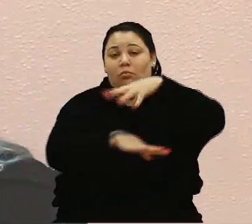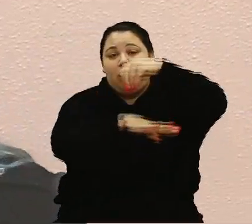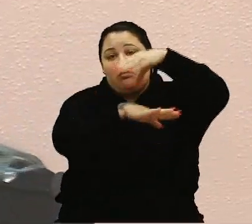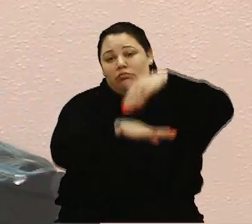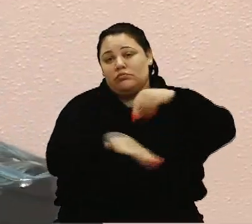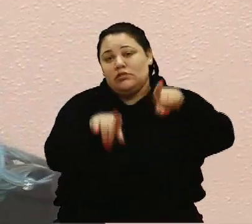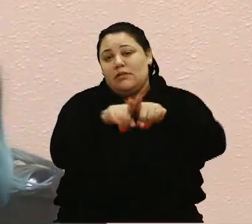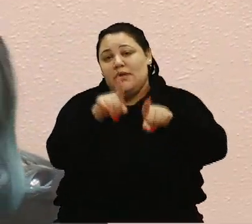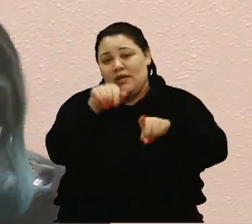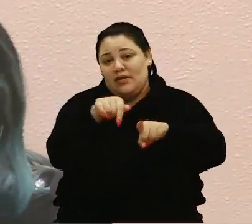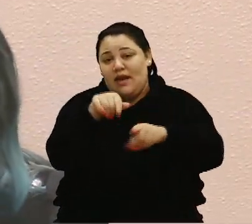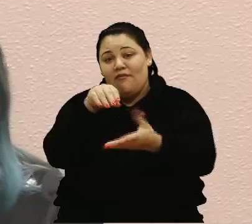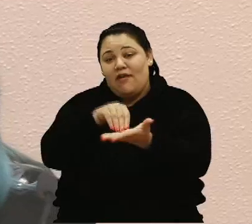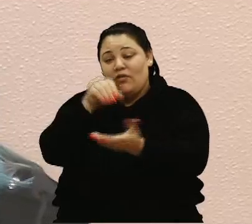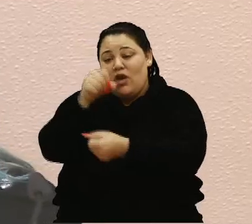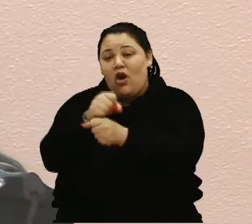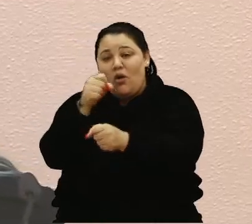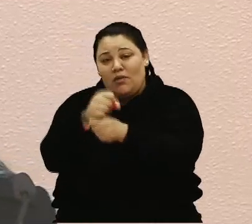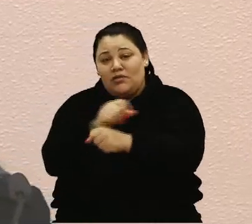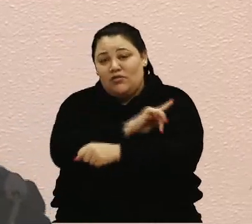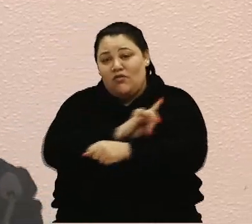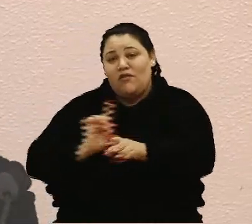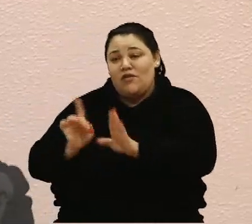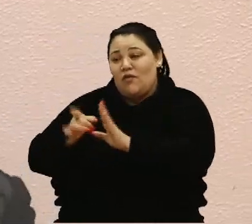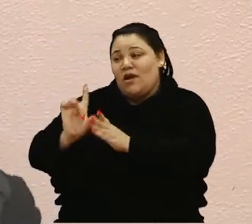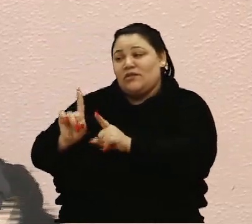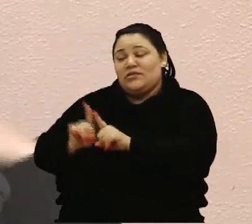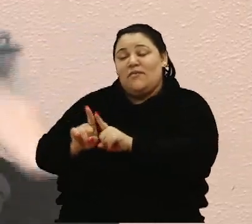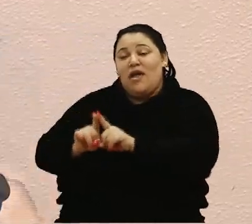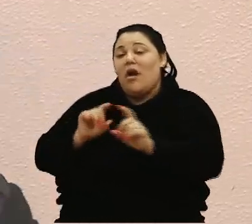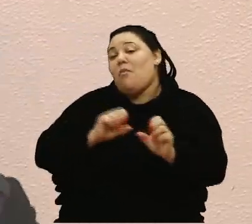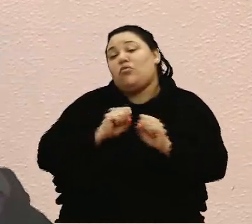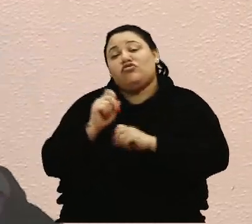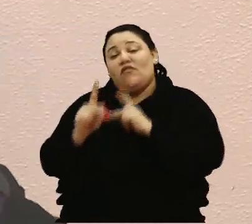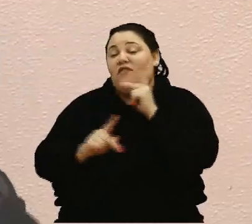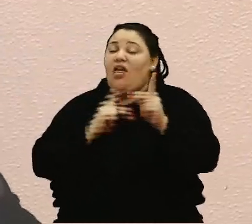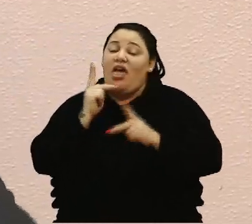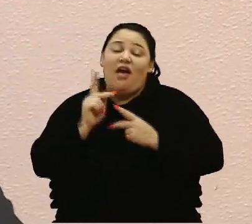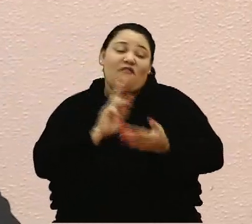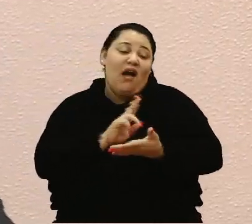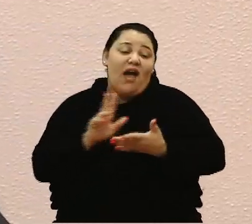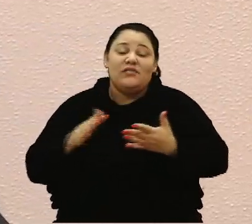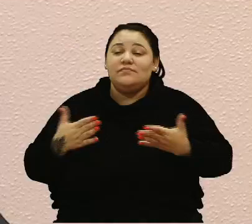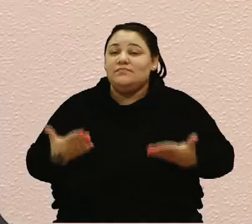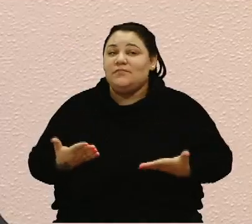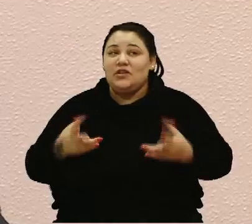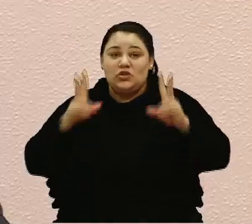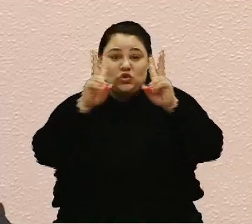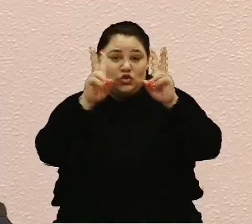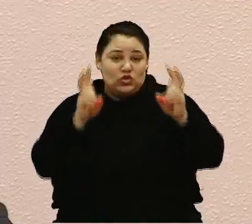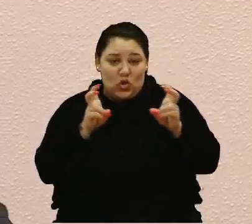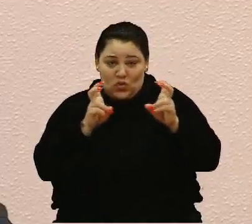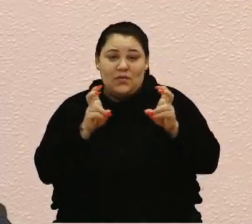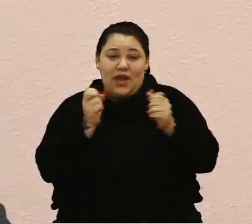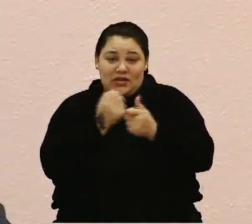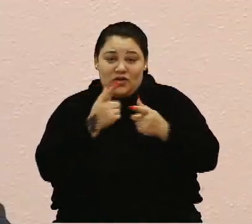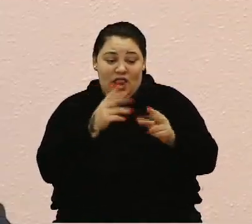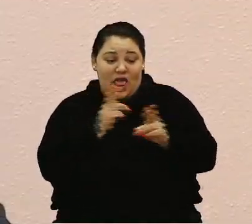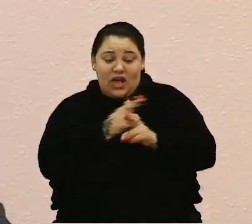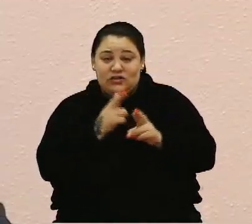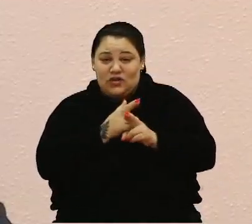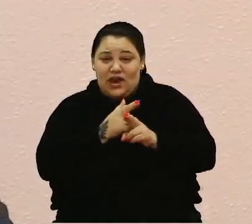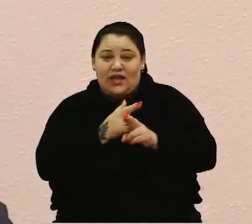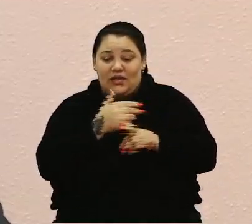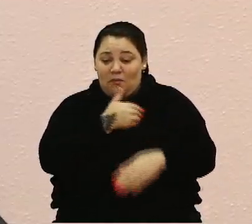falta de obras no governo anterior, e poderia citar várias. Sobre o inchaço da máquina pública, que